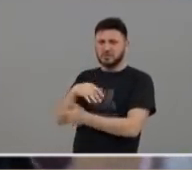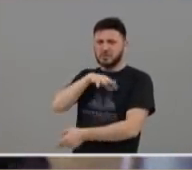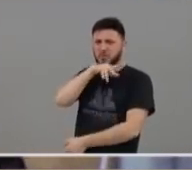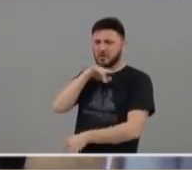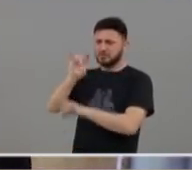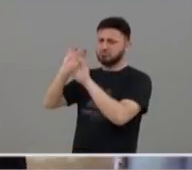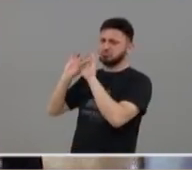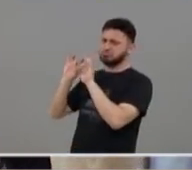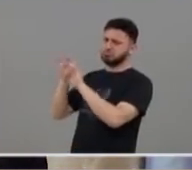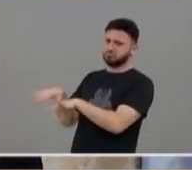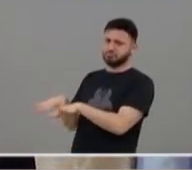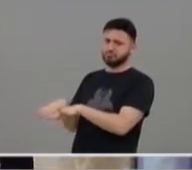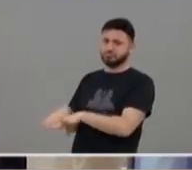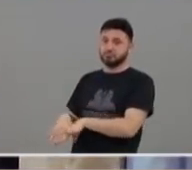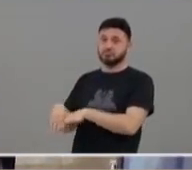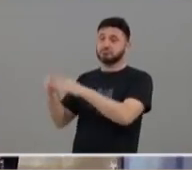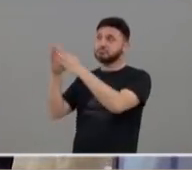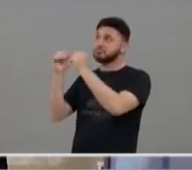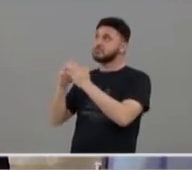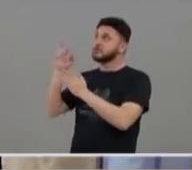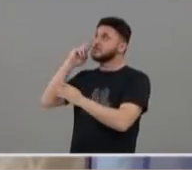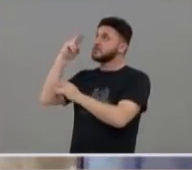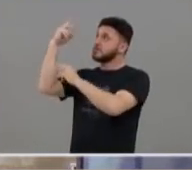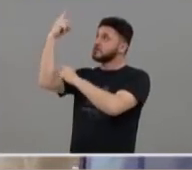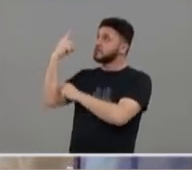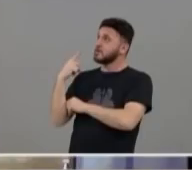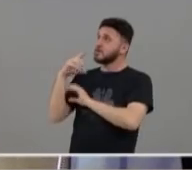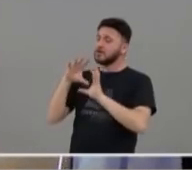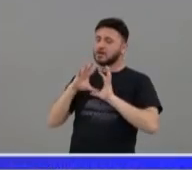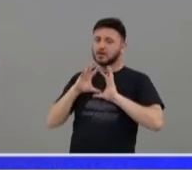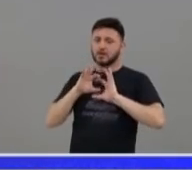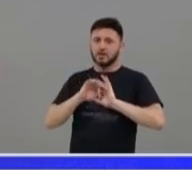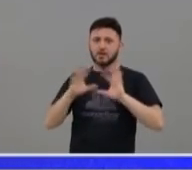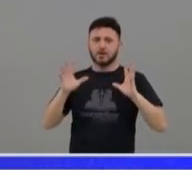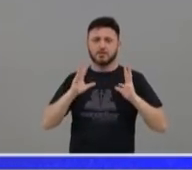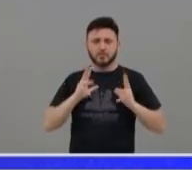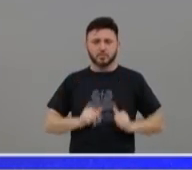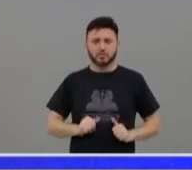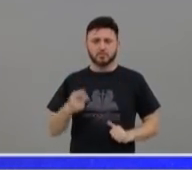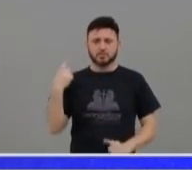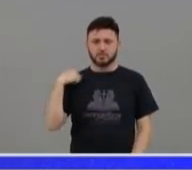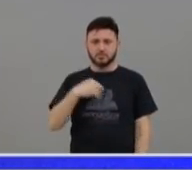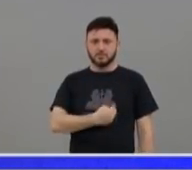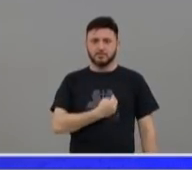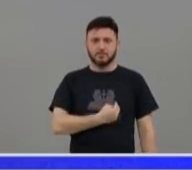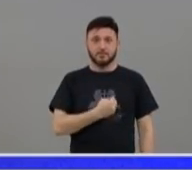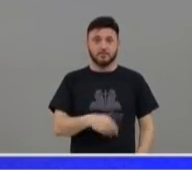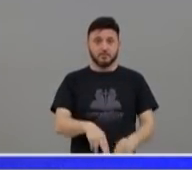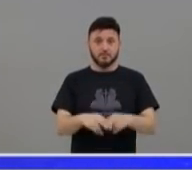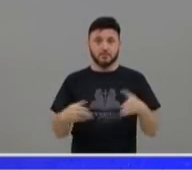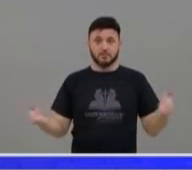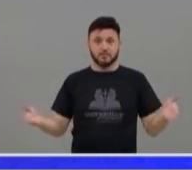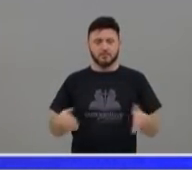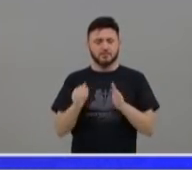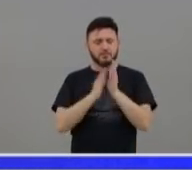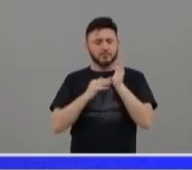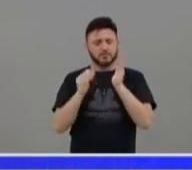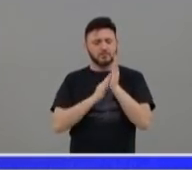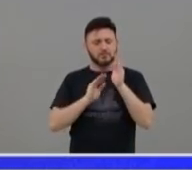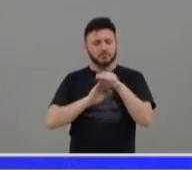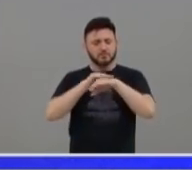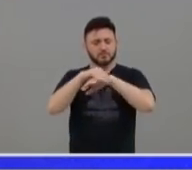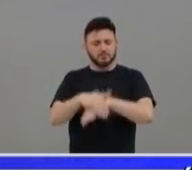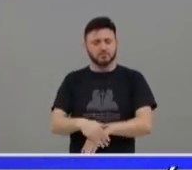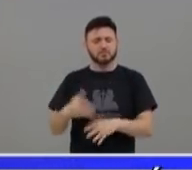nos liberta, nos purifica, nos salva. Porque a partir de hoje eu quero sair dessa noite de louvor. Diga isso para o